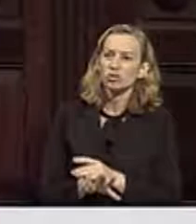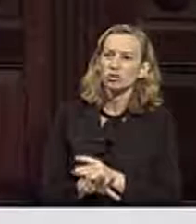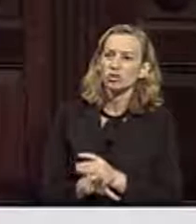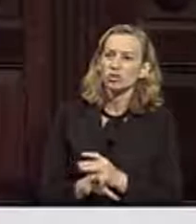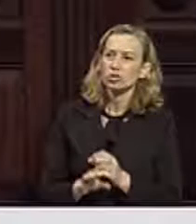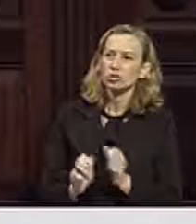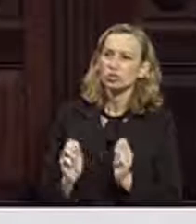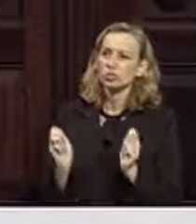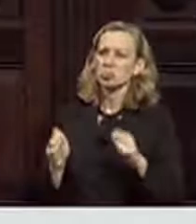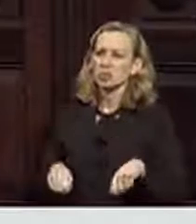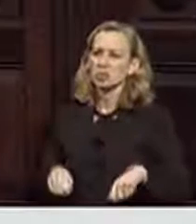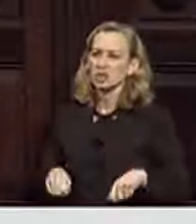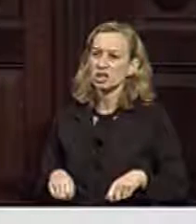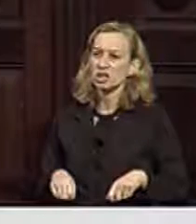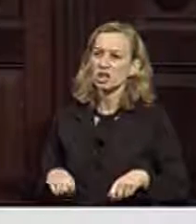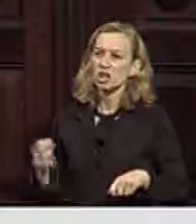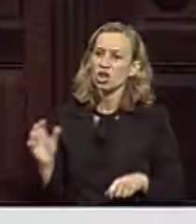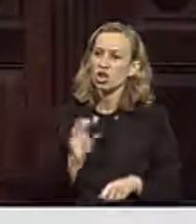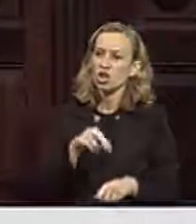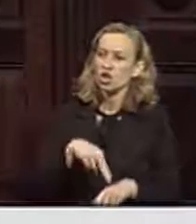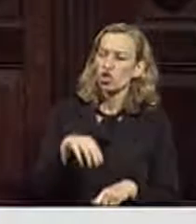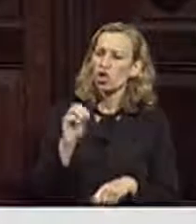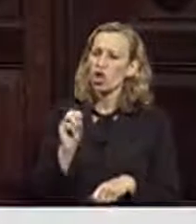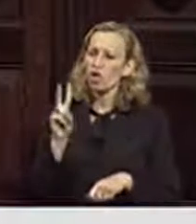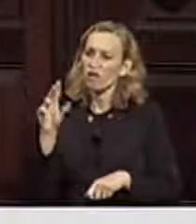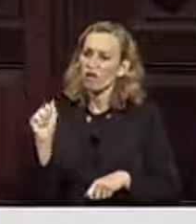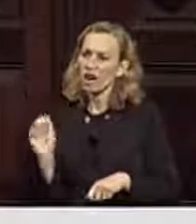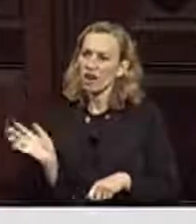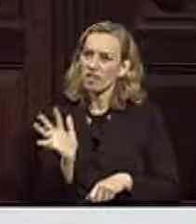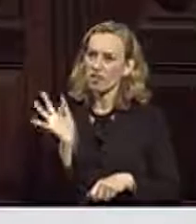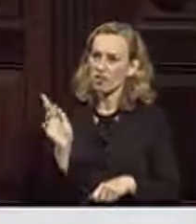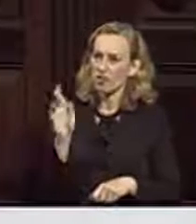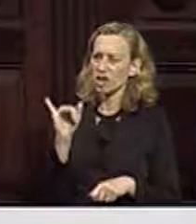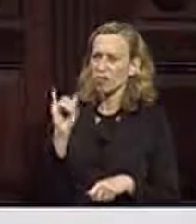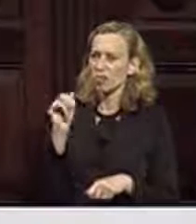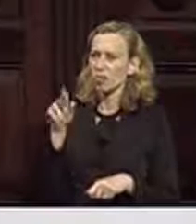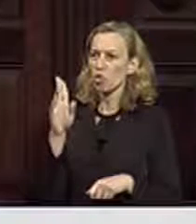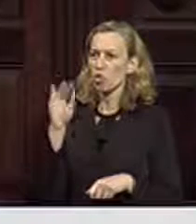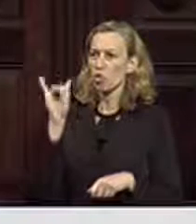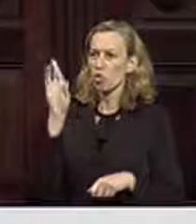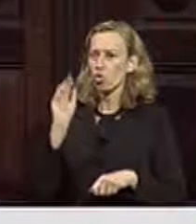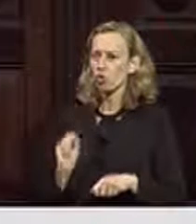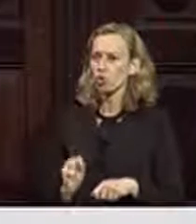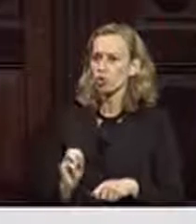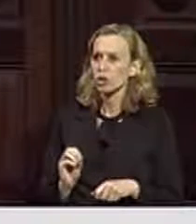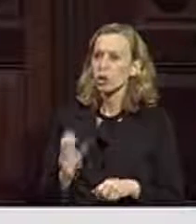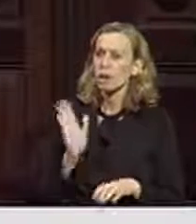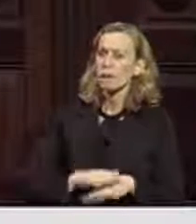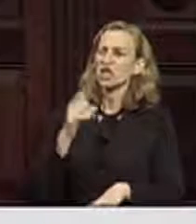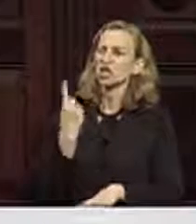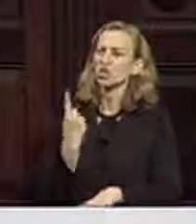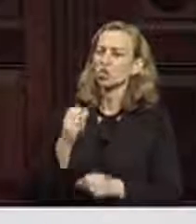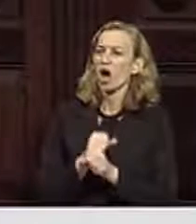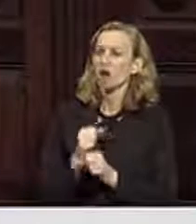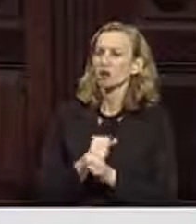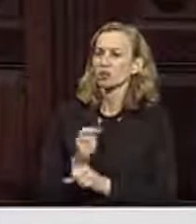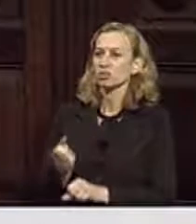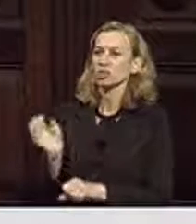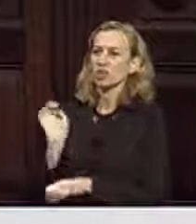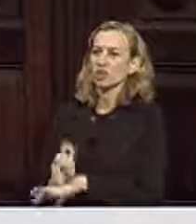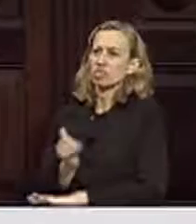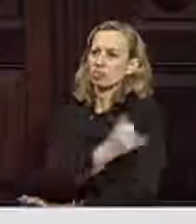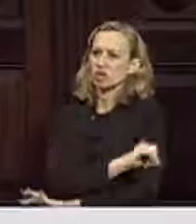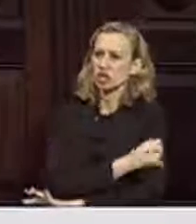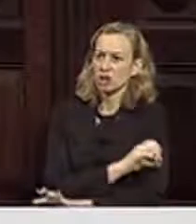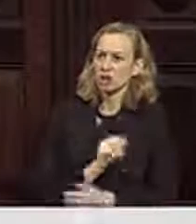econômicas de Nova Friburgo, que é o município com a economia mais dinâmica do estado do Rio de Janeiro. Aliás, um dos